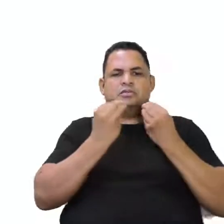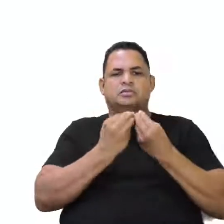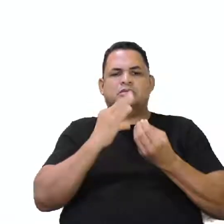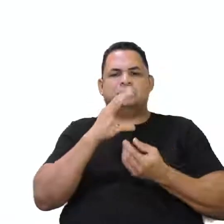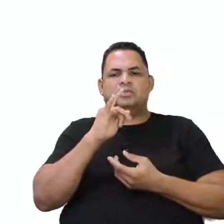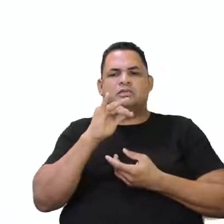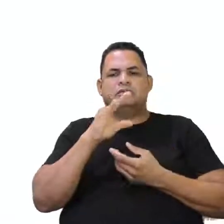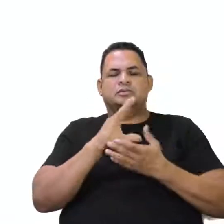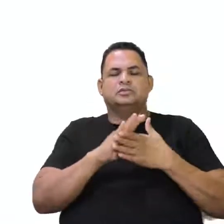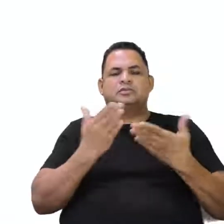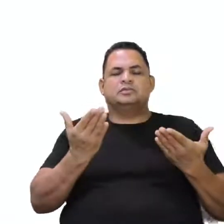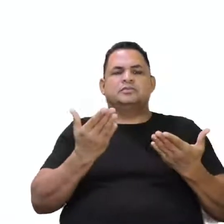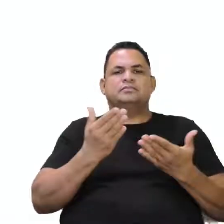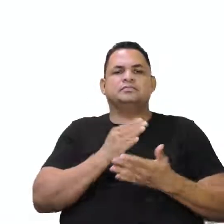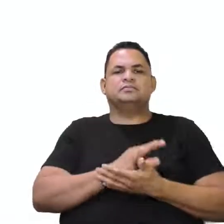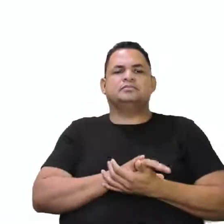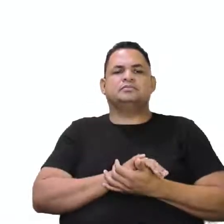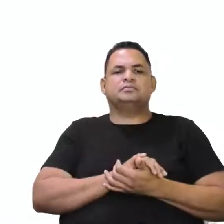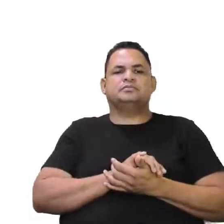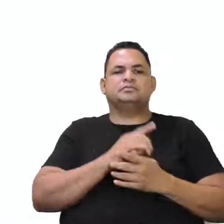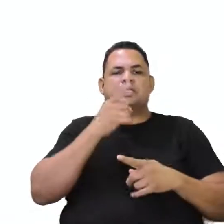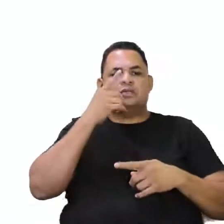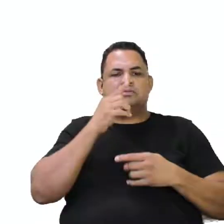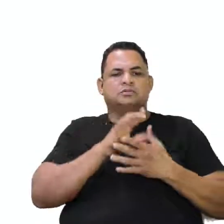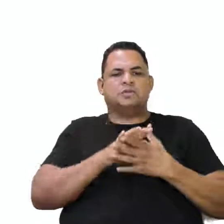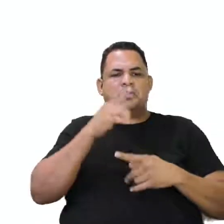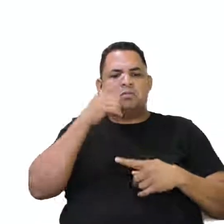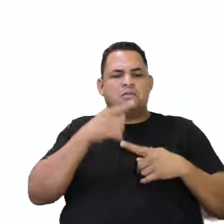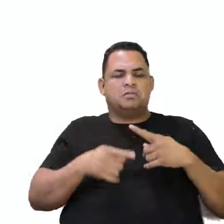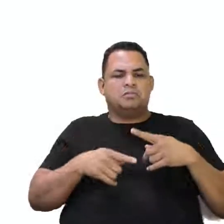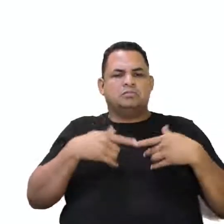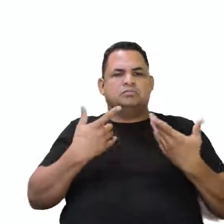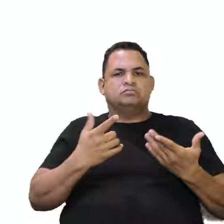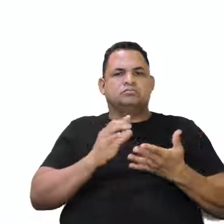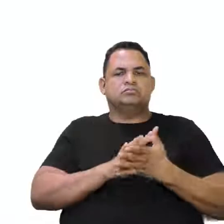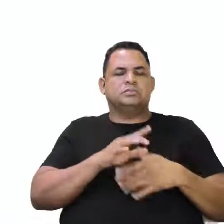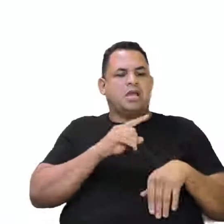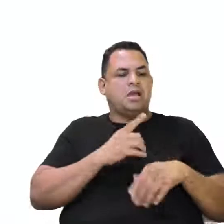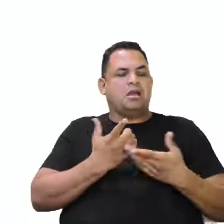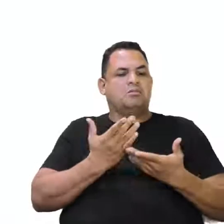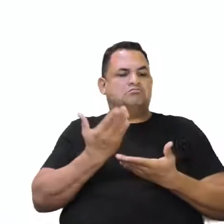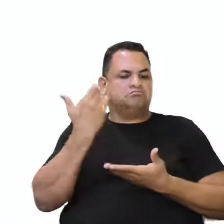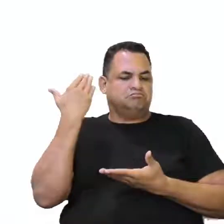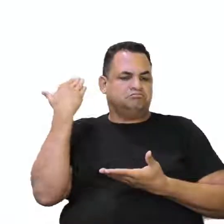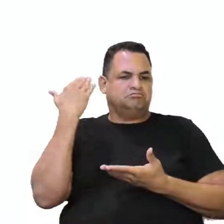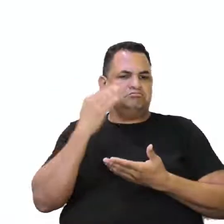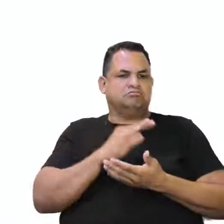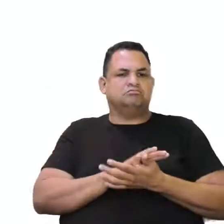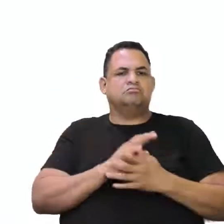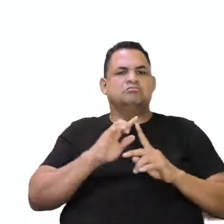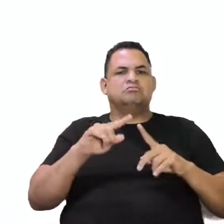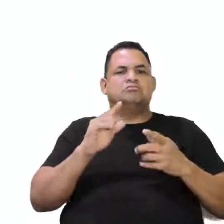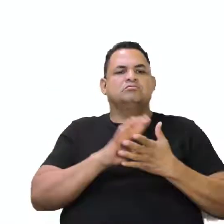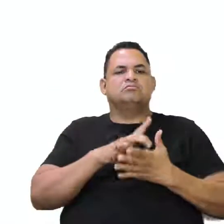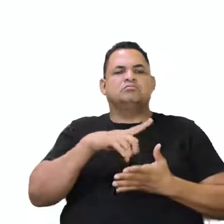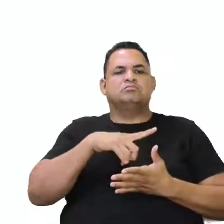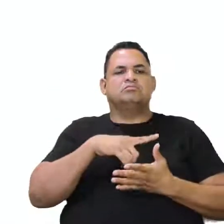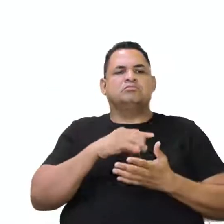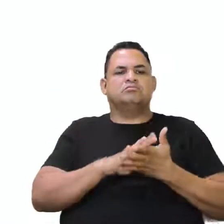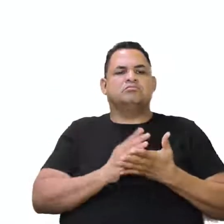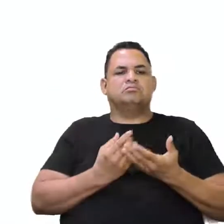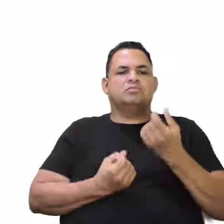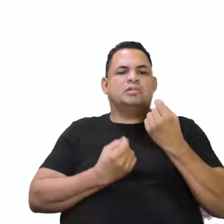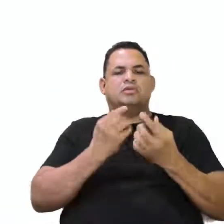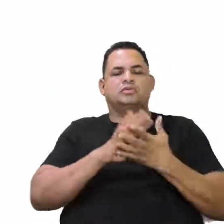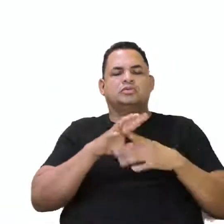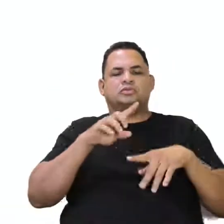CFC, clorofluorcarbono, e aí foram proibidos, né? Tá, tem um tempo já que eles foram proibidos, mas ainda existem alguns